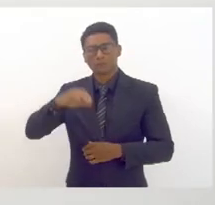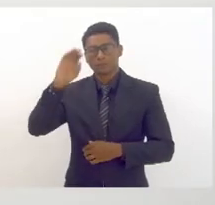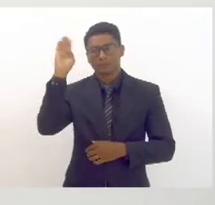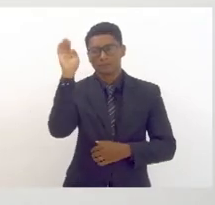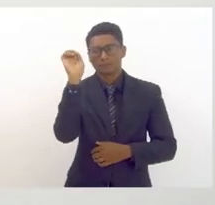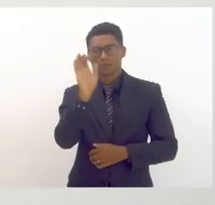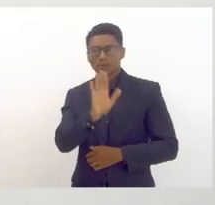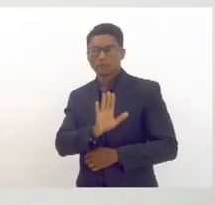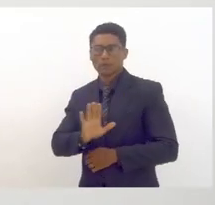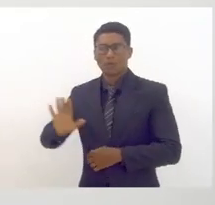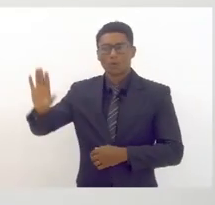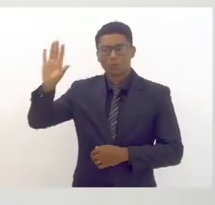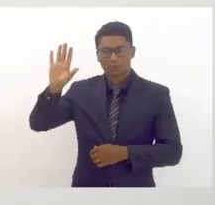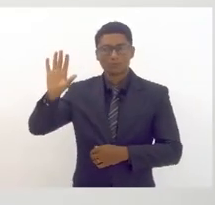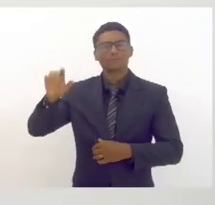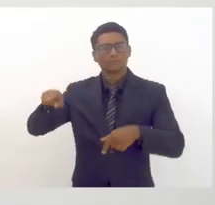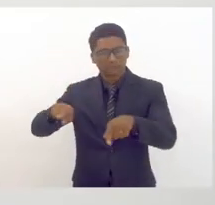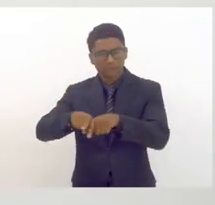nação.